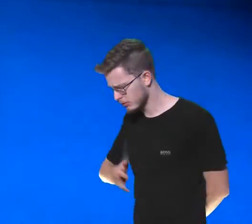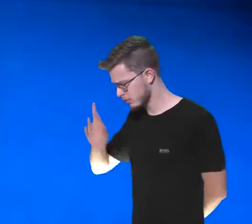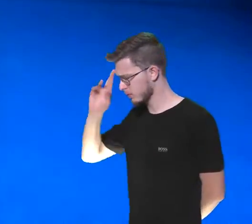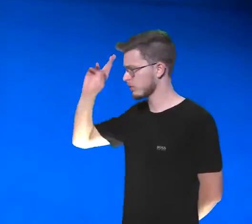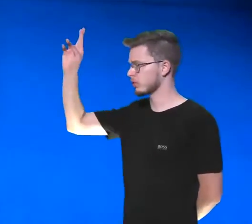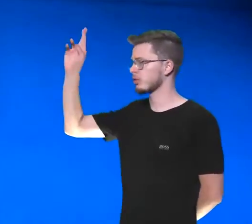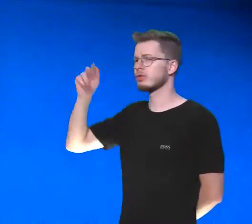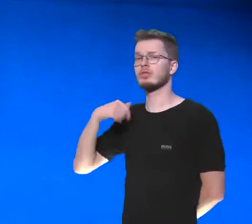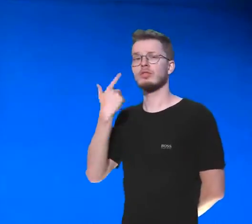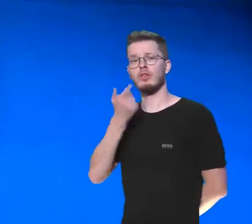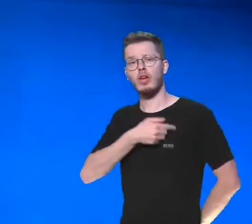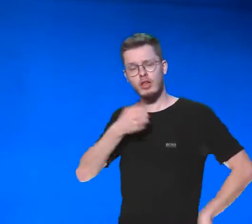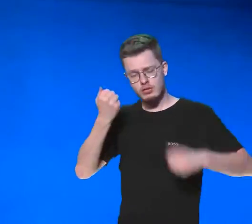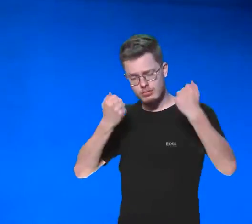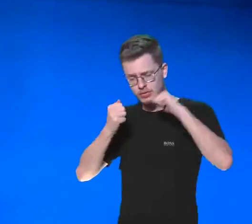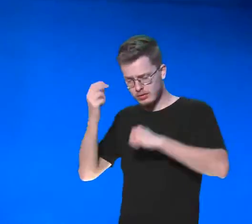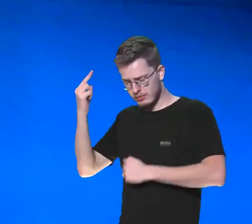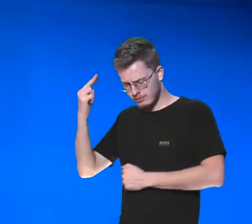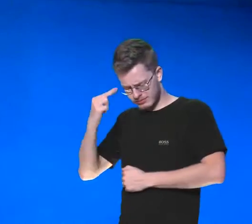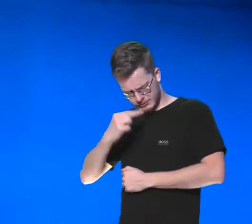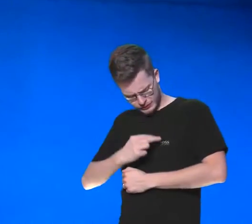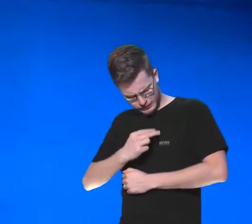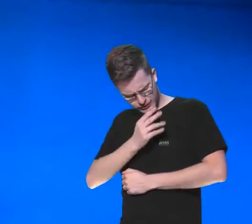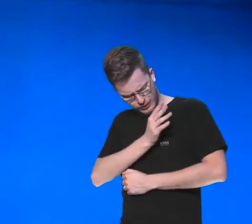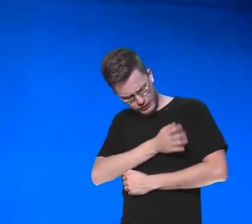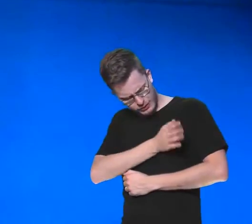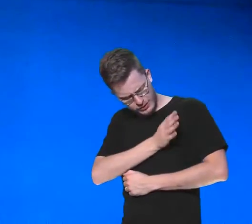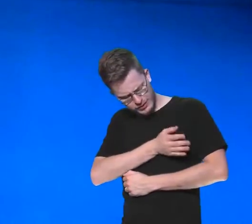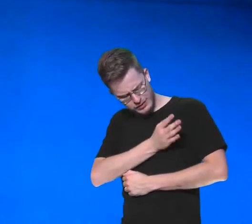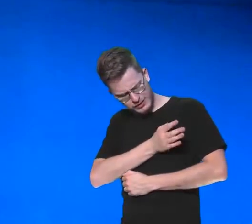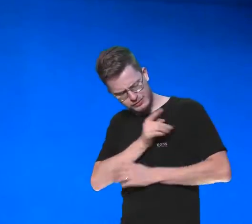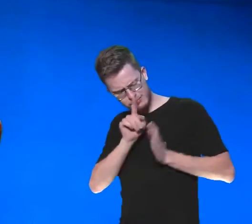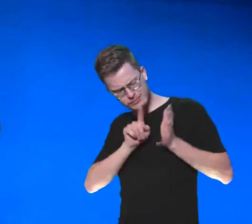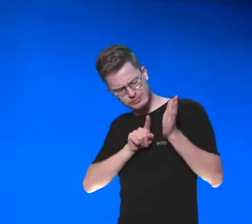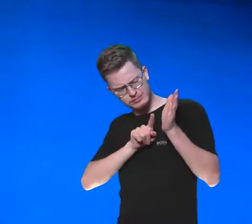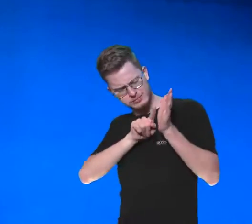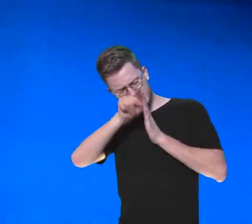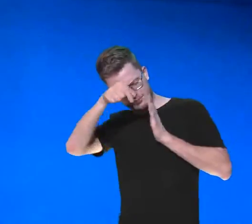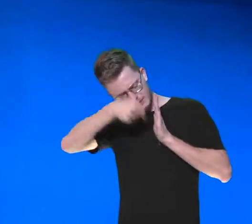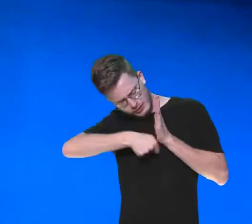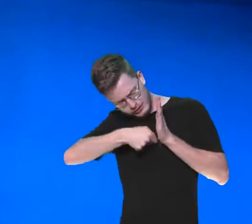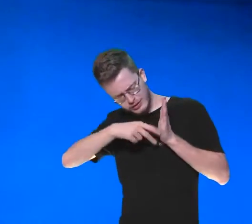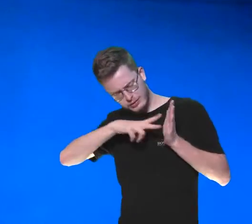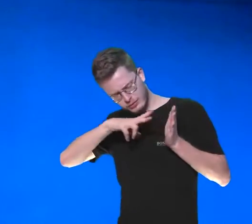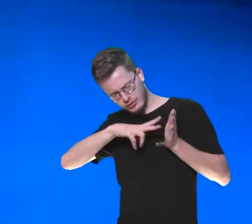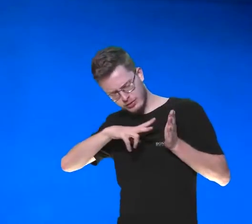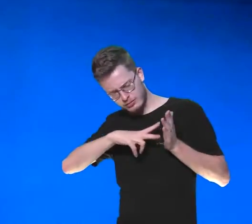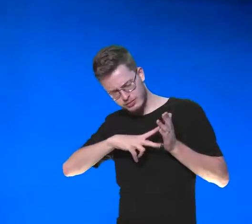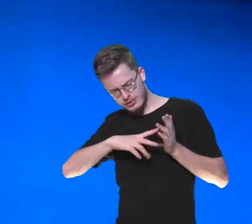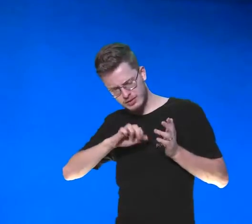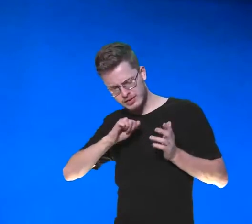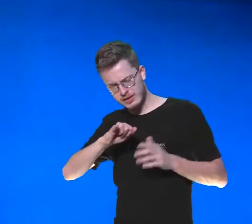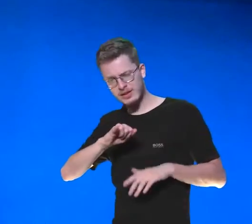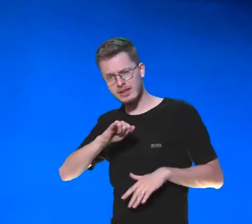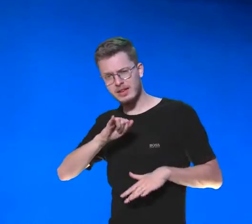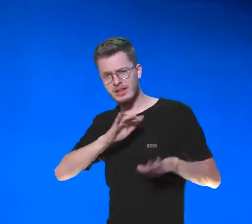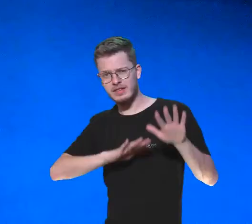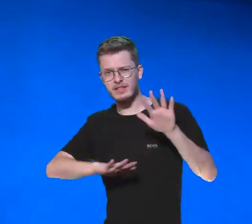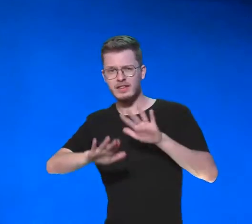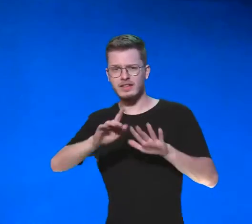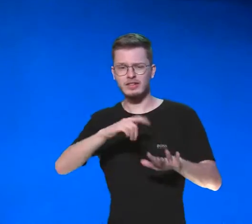sondar o nosso coração e se perguntar se às vezes a gente não tem tentado aliviar a